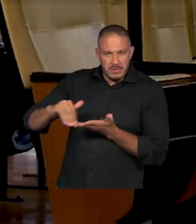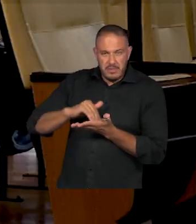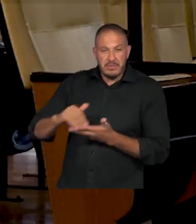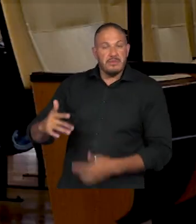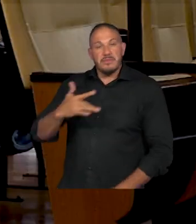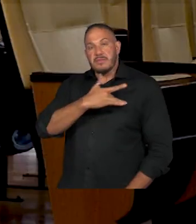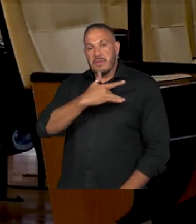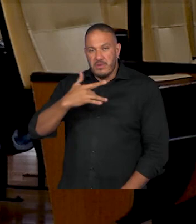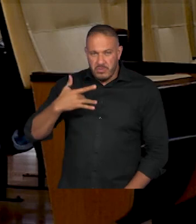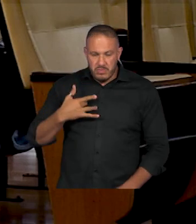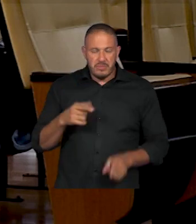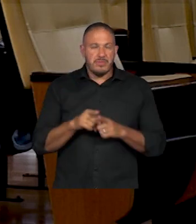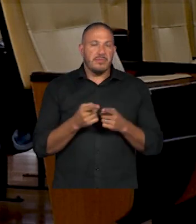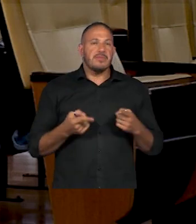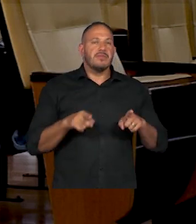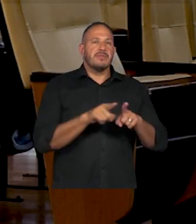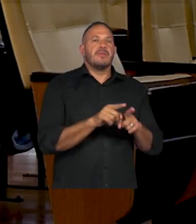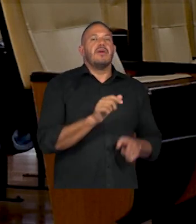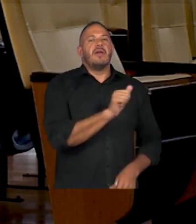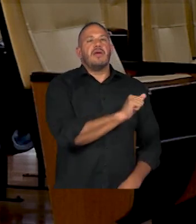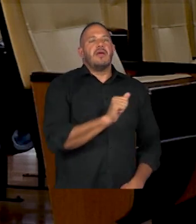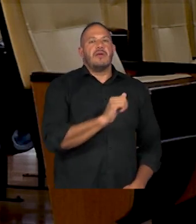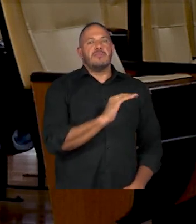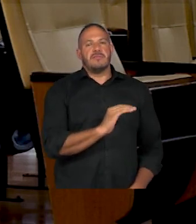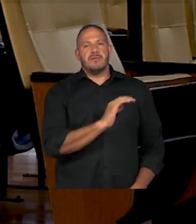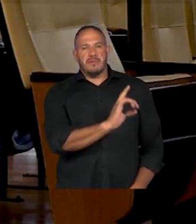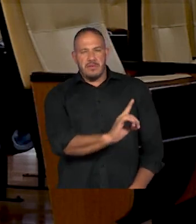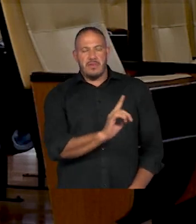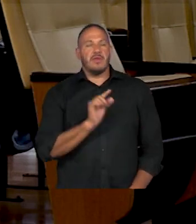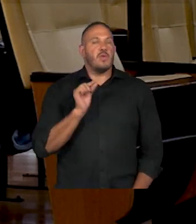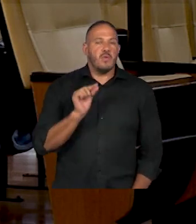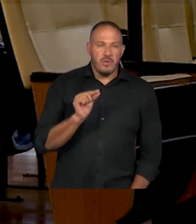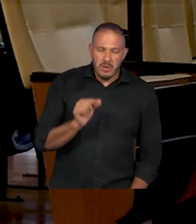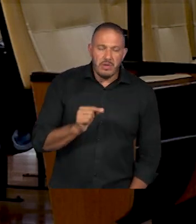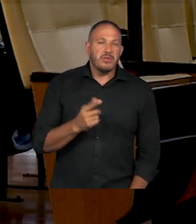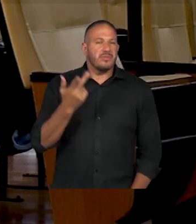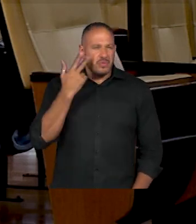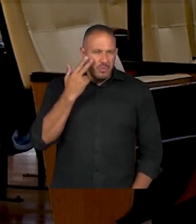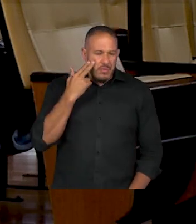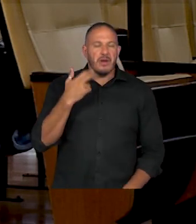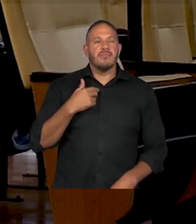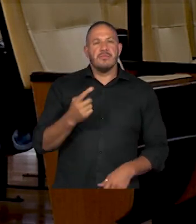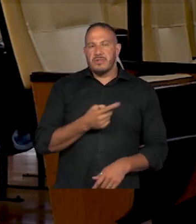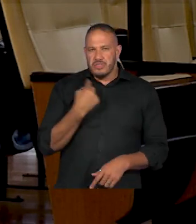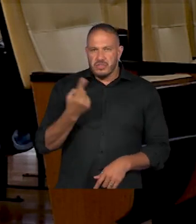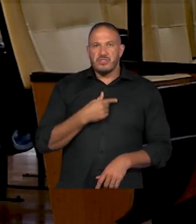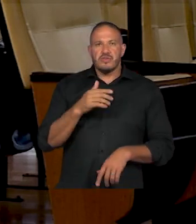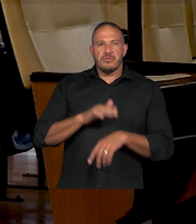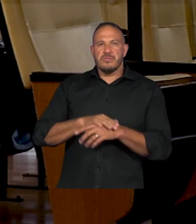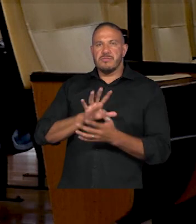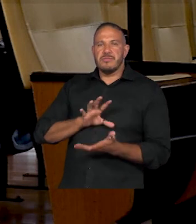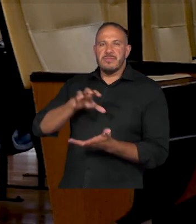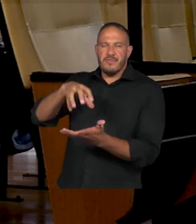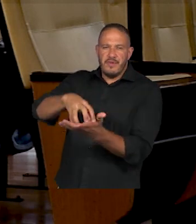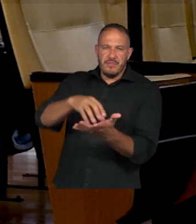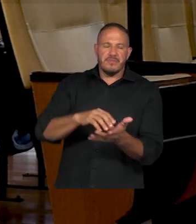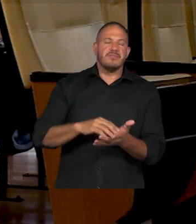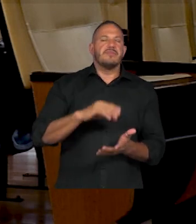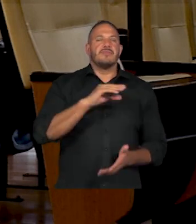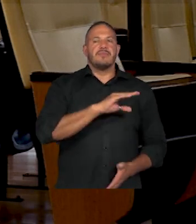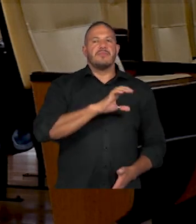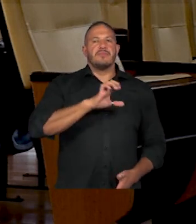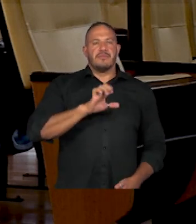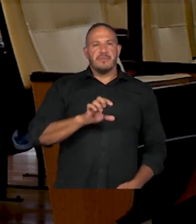Saúde e a ACD, onde você vai... Geralmente, nós fazemos no CERS, que é Centro Especializado